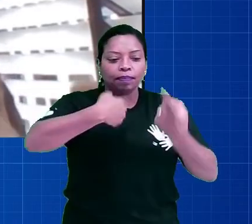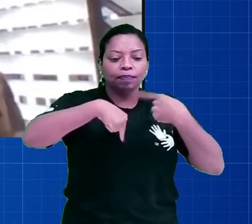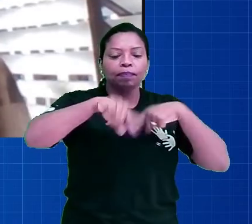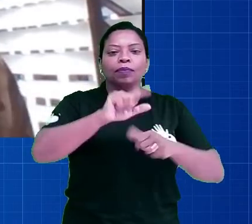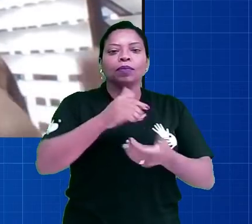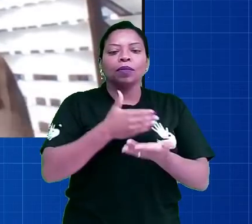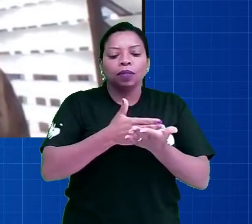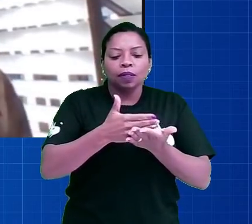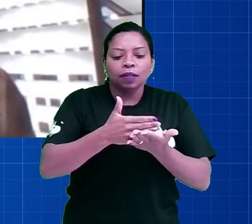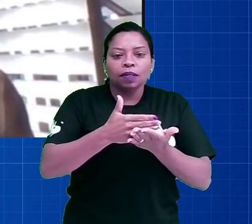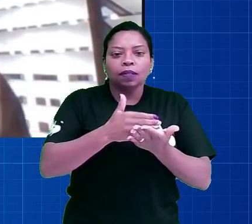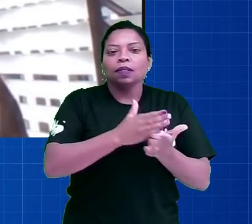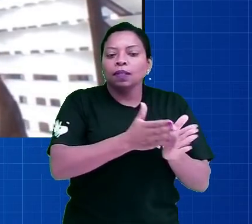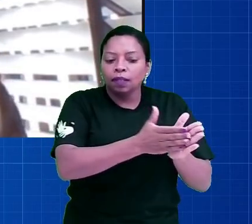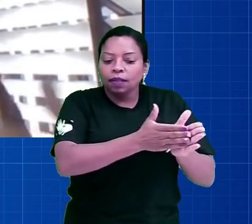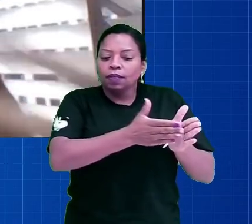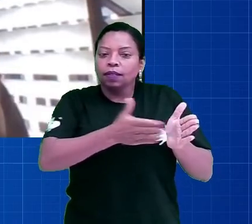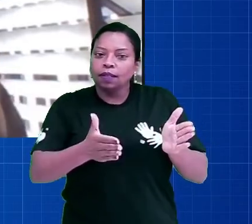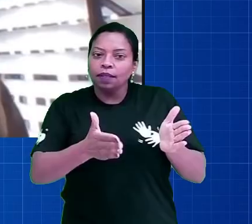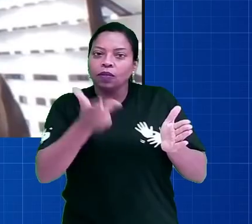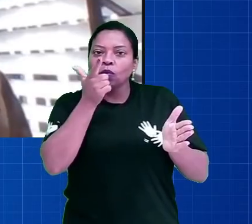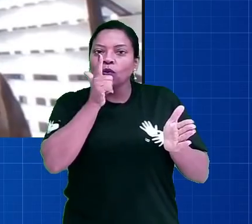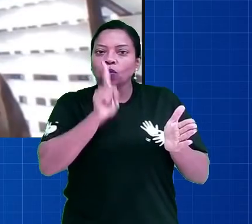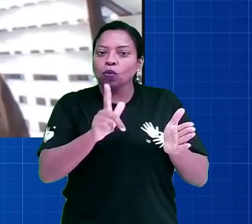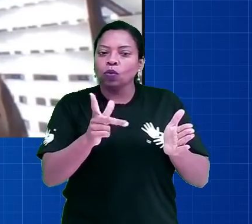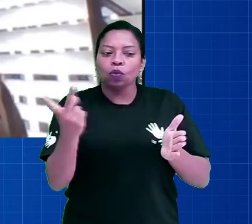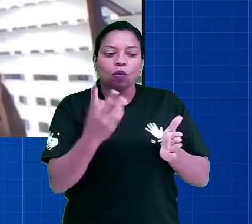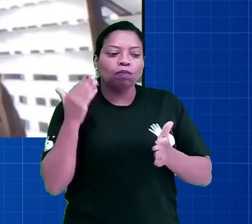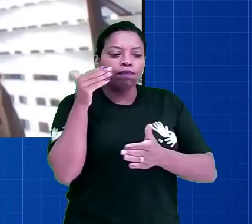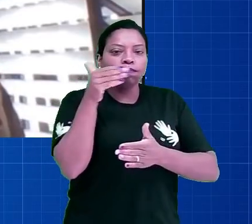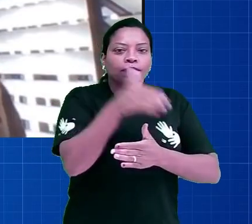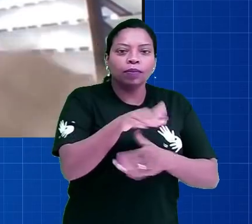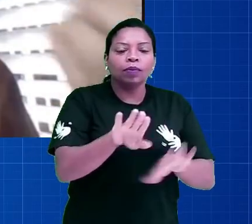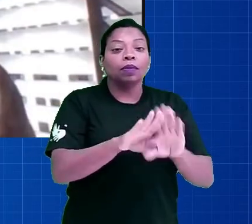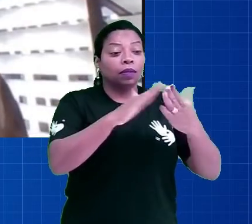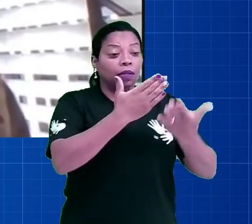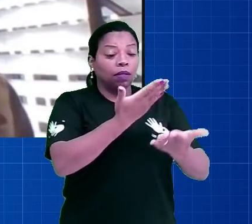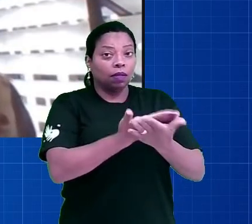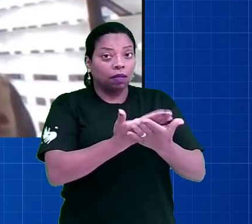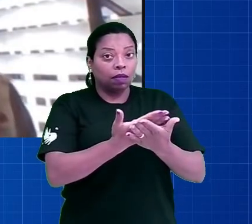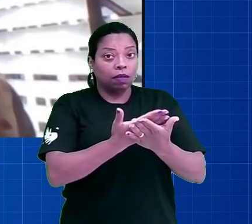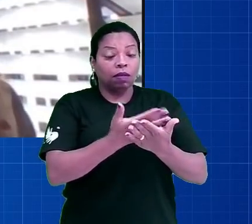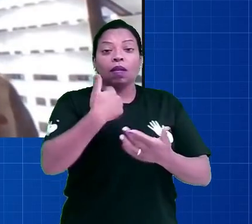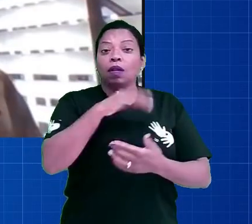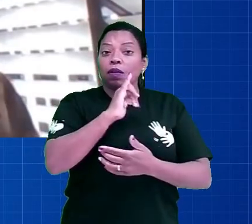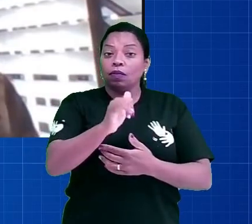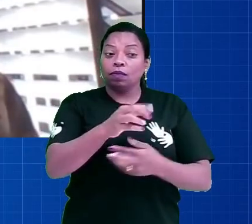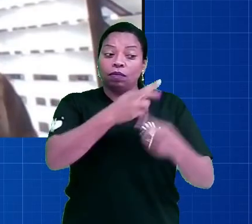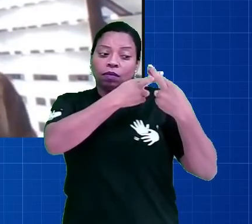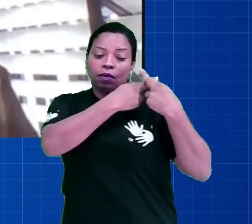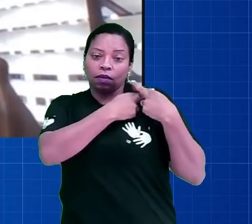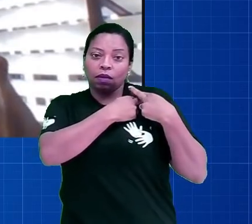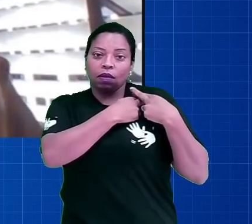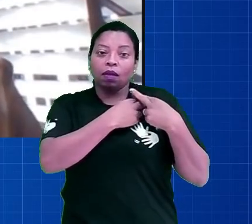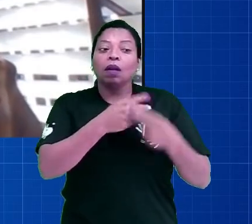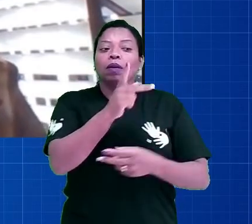que a gente consegue, então, vencer essa etapa e começa a haver um comprometimento, e quando eu digo comprometimento,